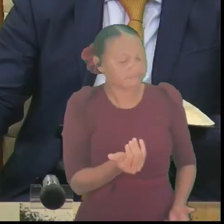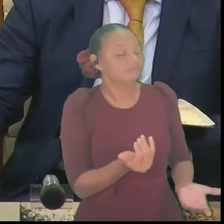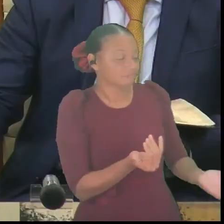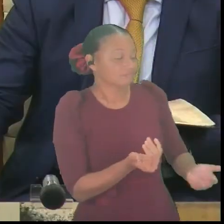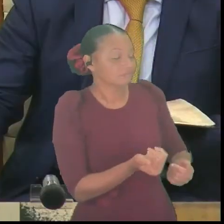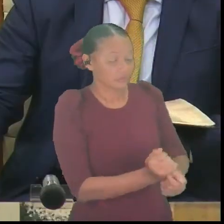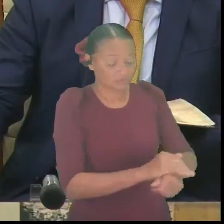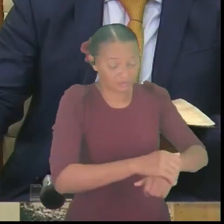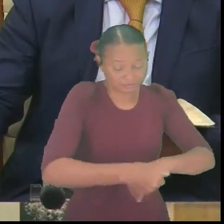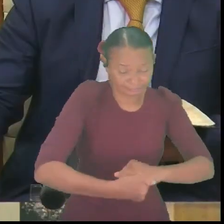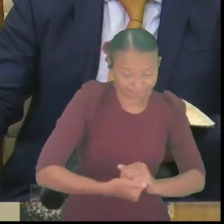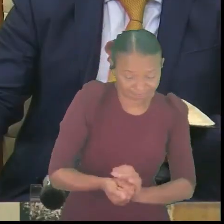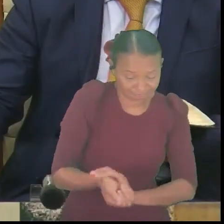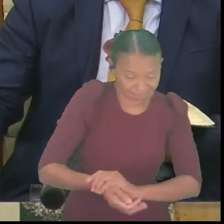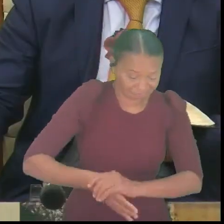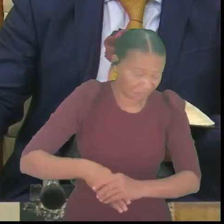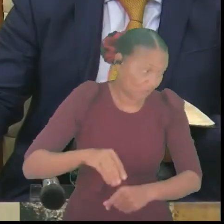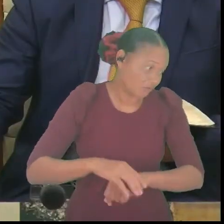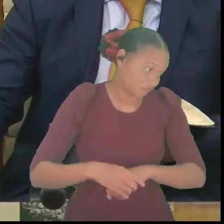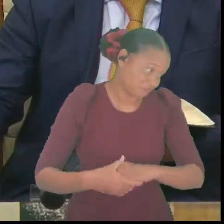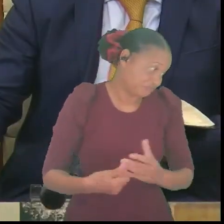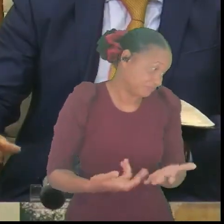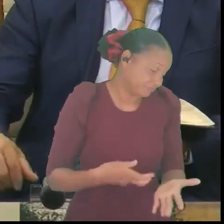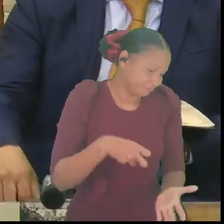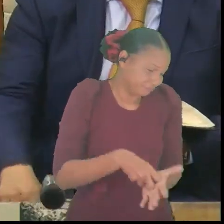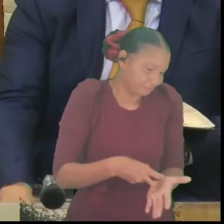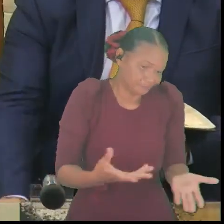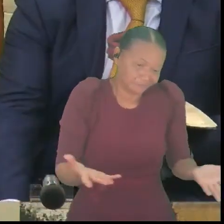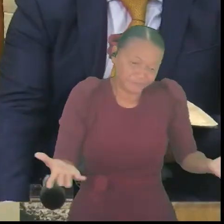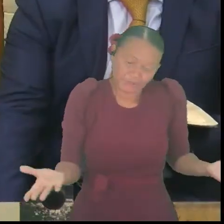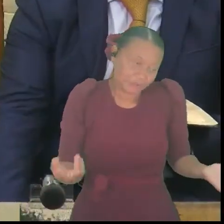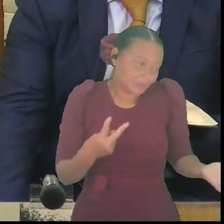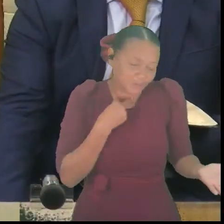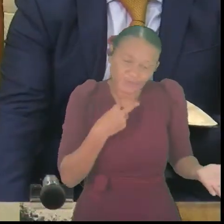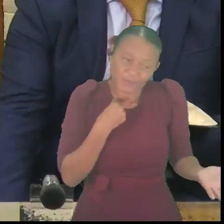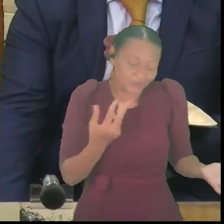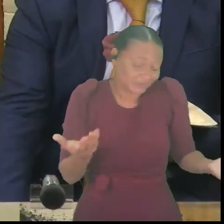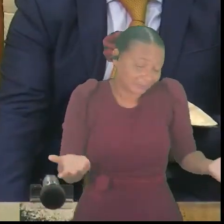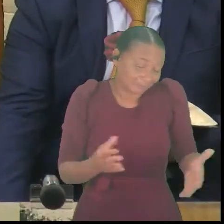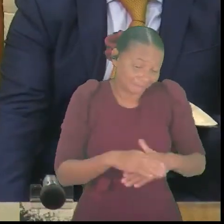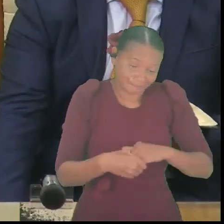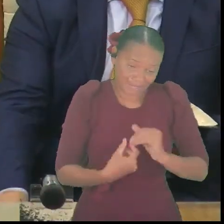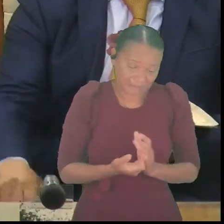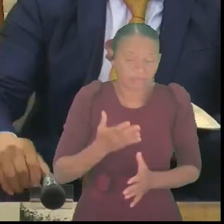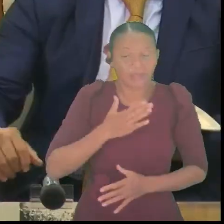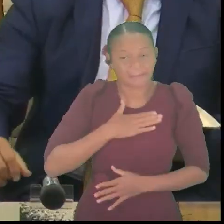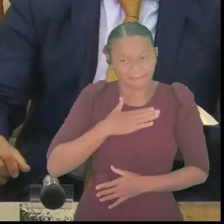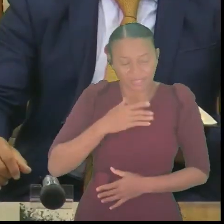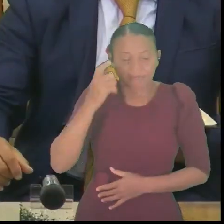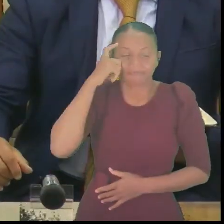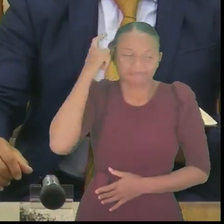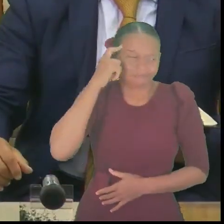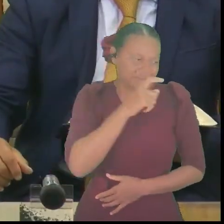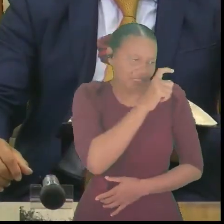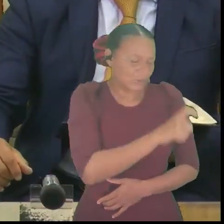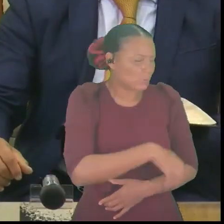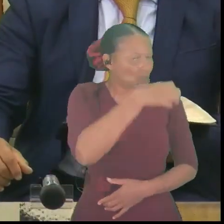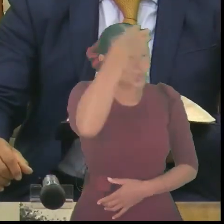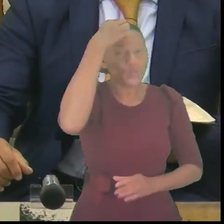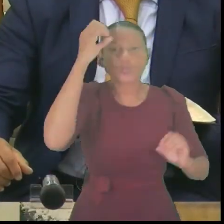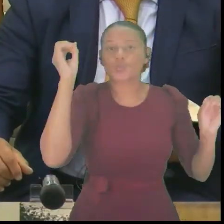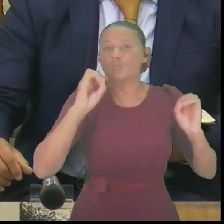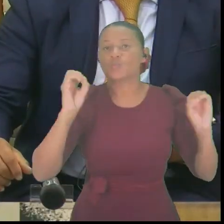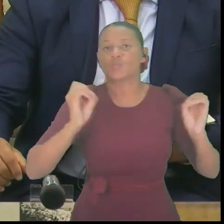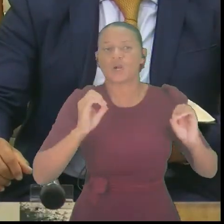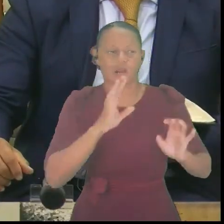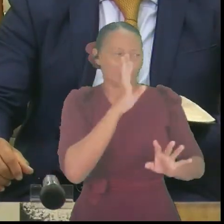que dizendo: eu vou dar a sentença porque não tenho como ficar livre dela, mas na minha mente esse homem não é culpado daquilo que ele está